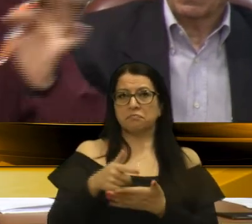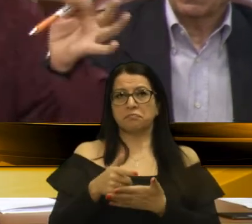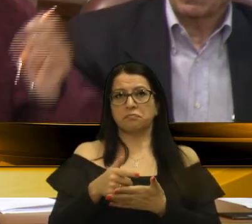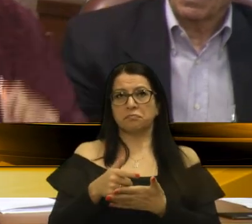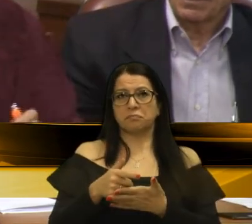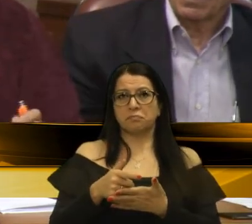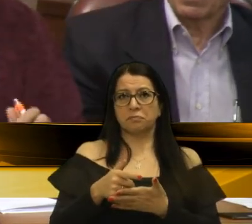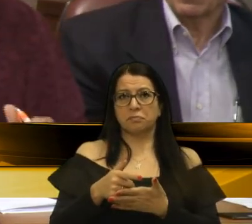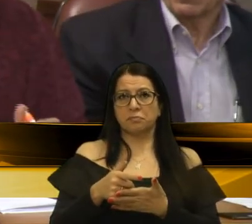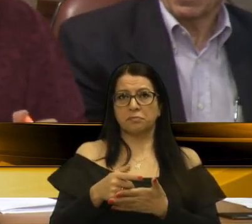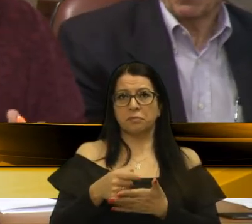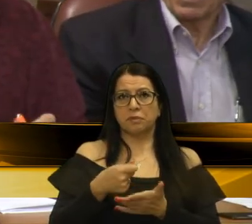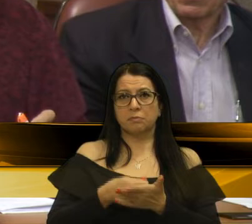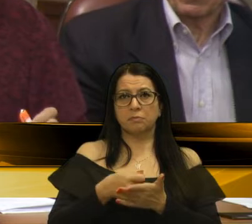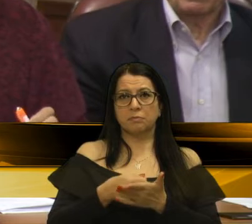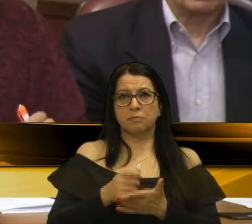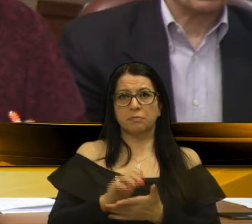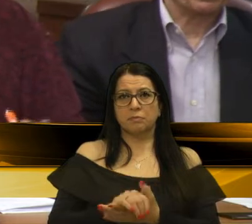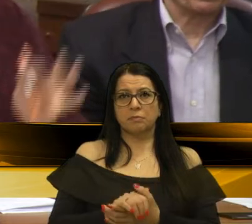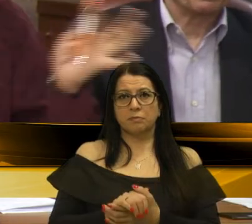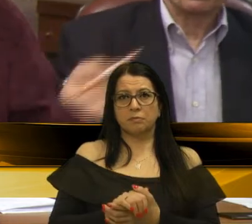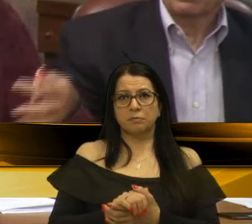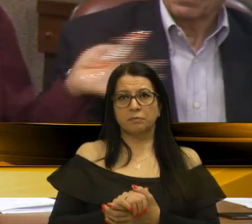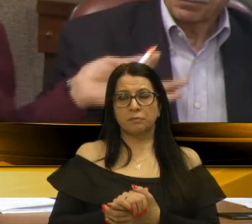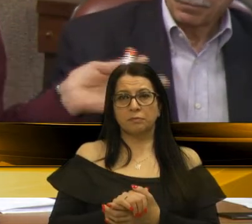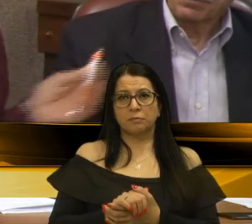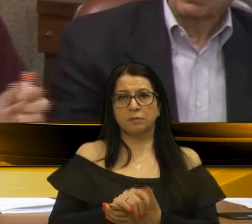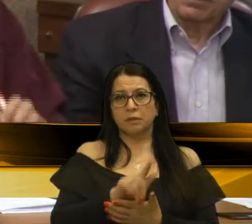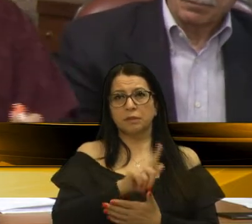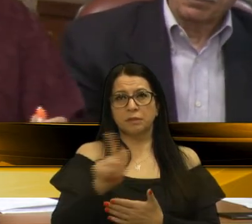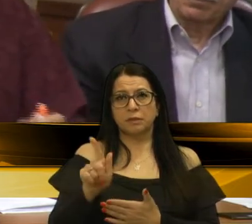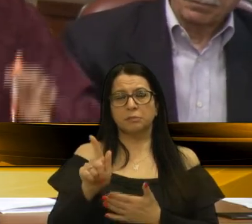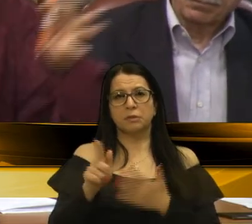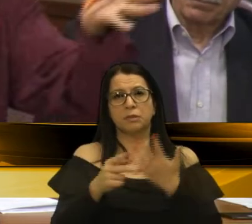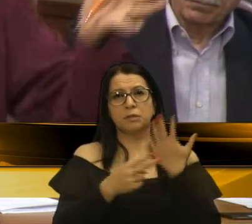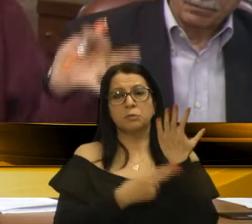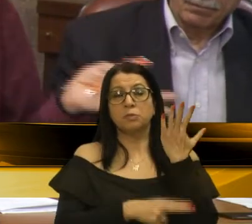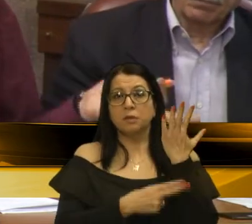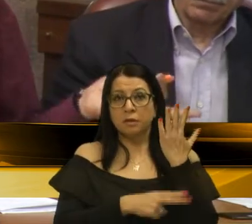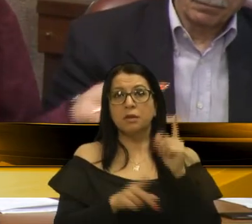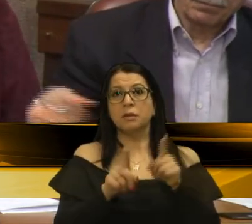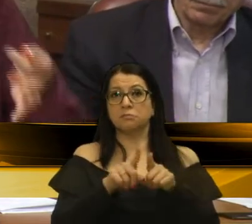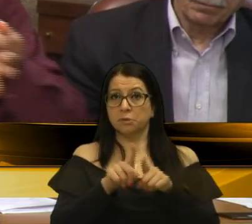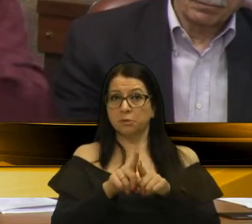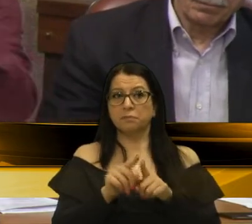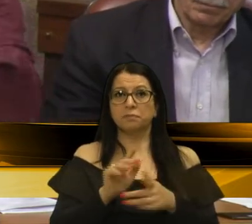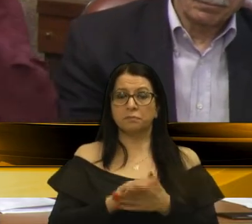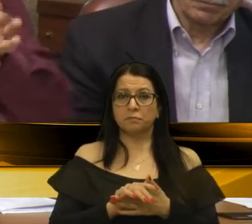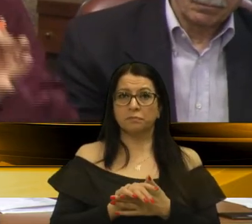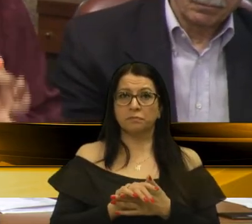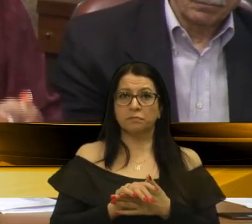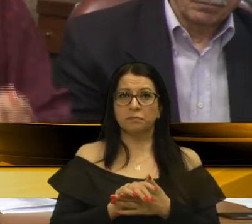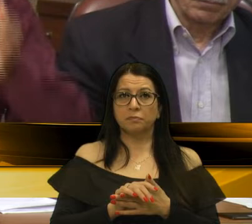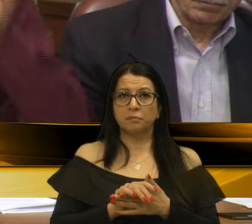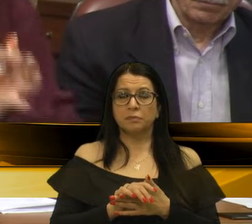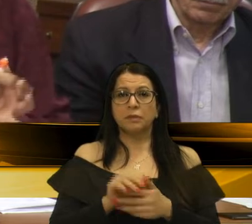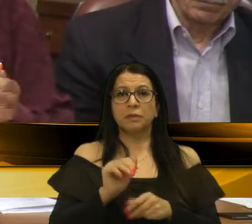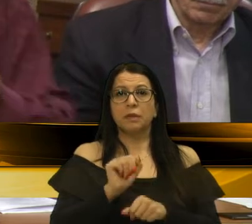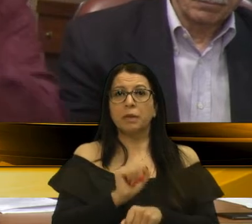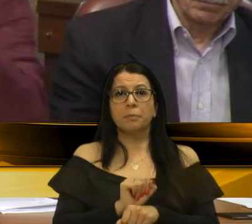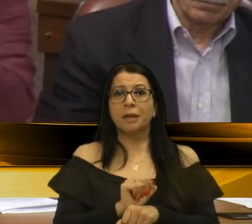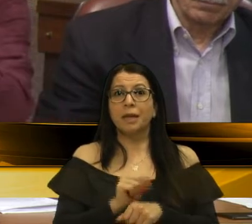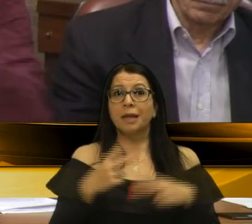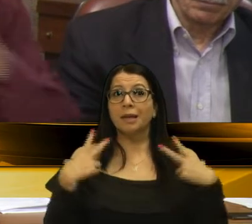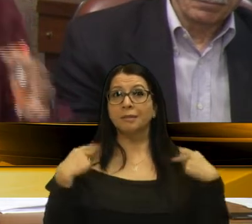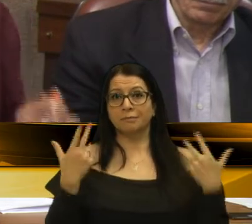cumprindo meus deveres também, Gramado, Canela, que a gente diz o vereador de lá. E lá tem o pessoal para, os motoristas param. Então